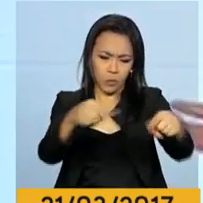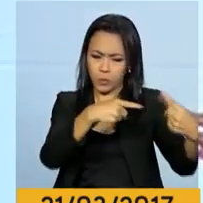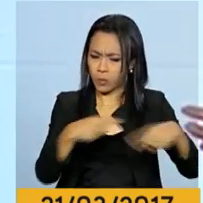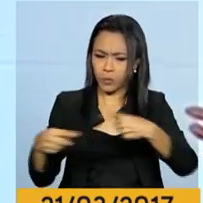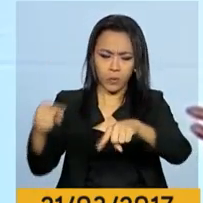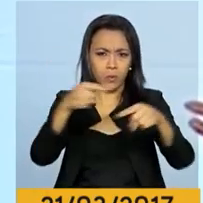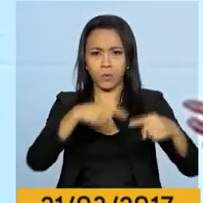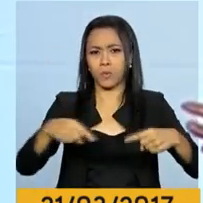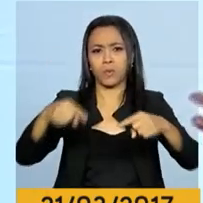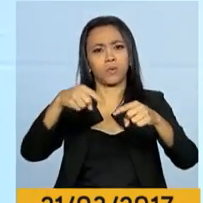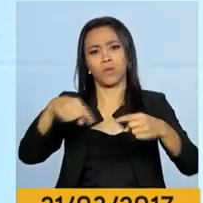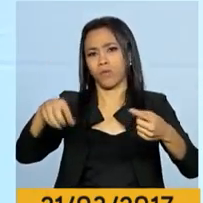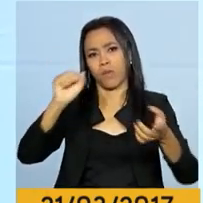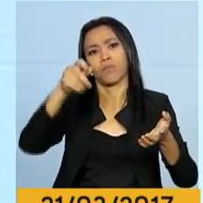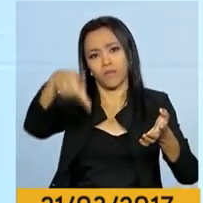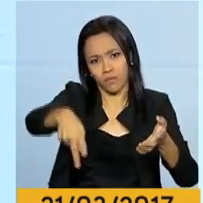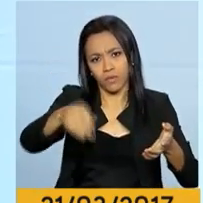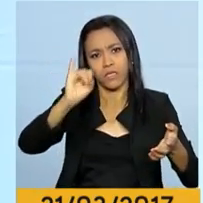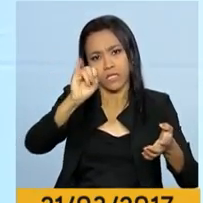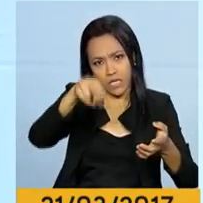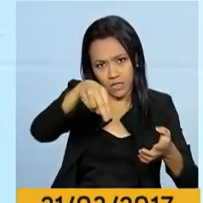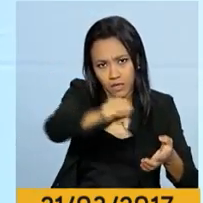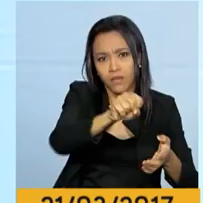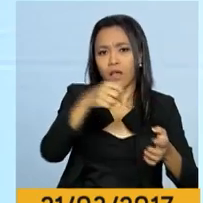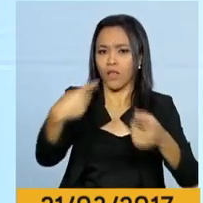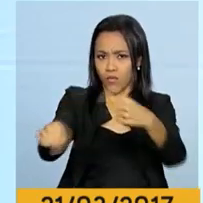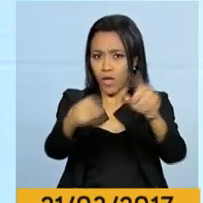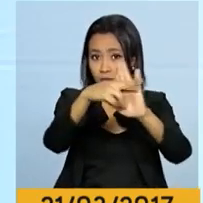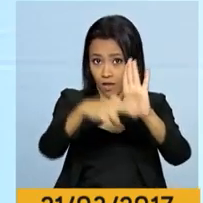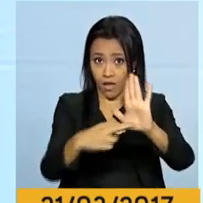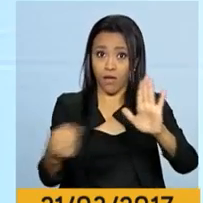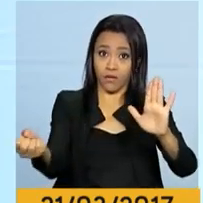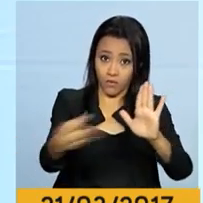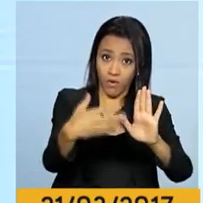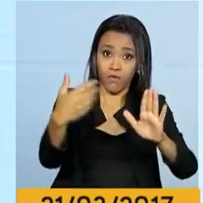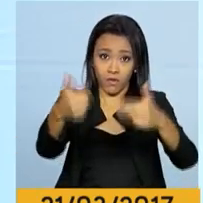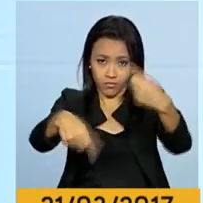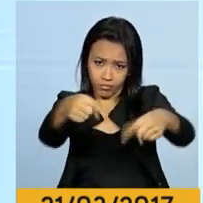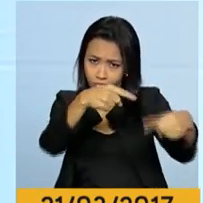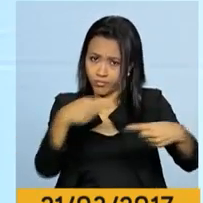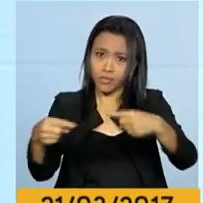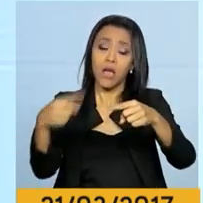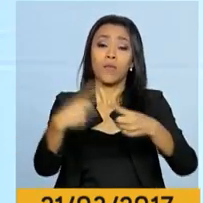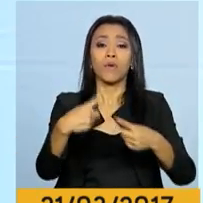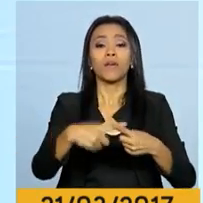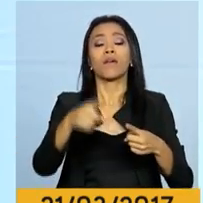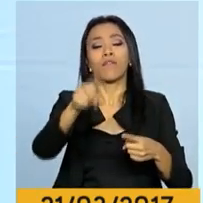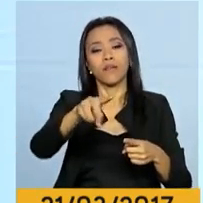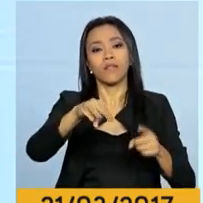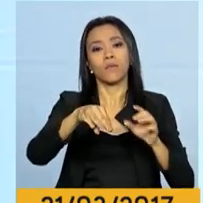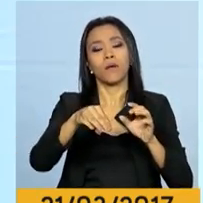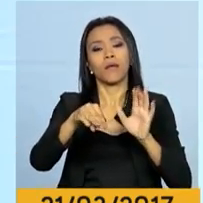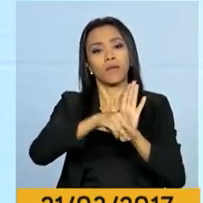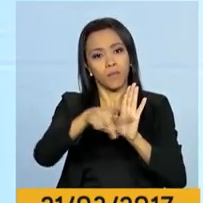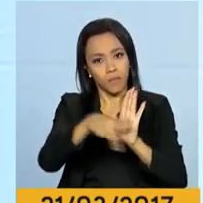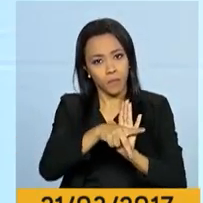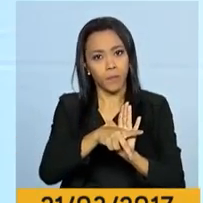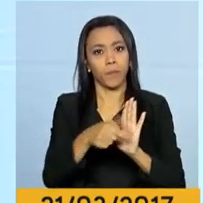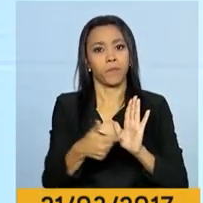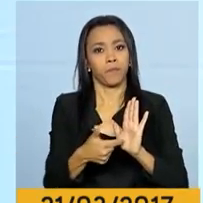dessa matéria agora, até porque ela virá à luz por uma emenda à Constituição, que